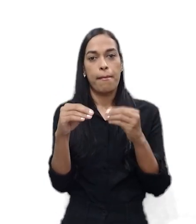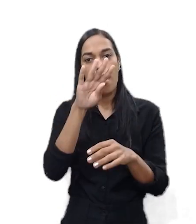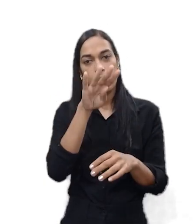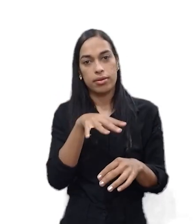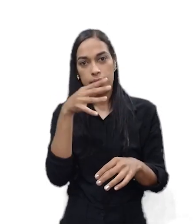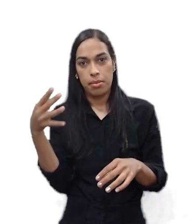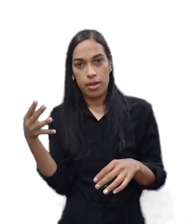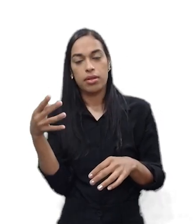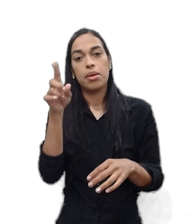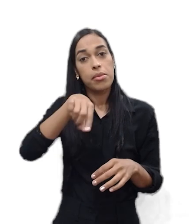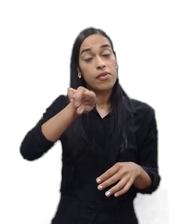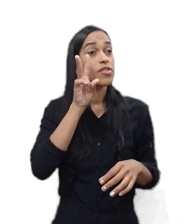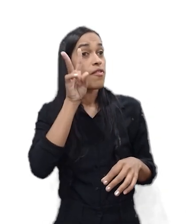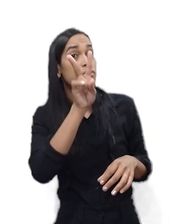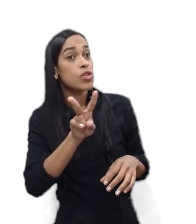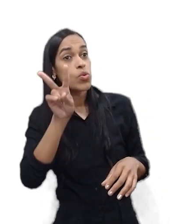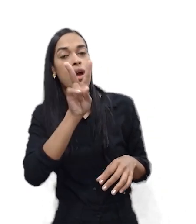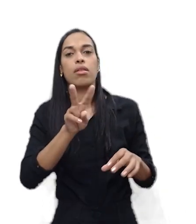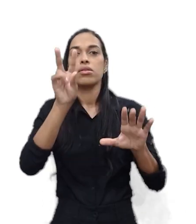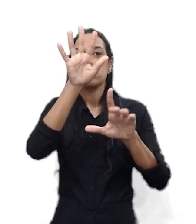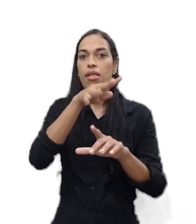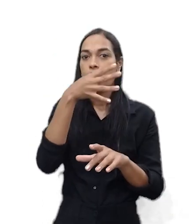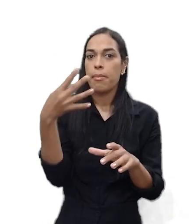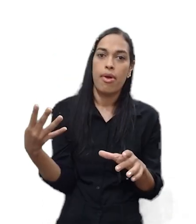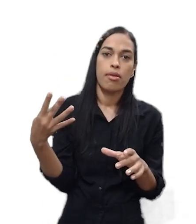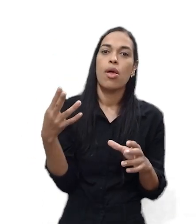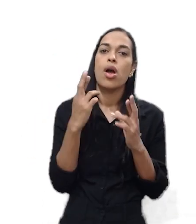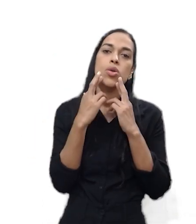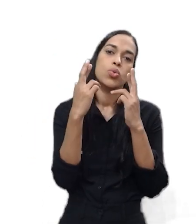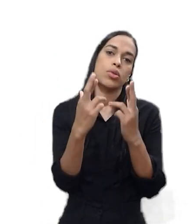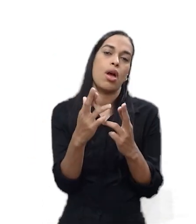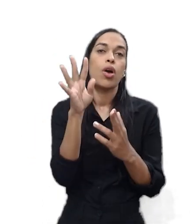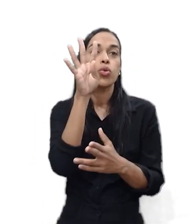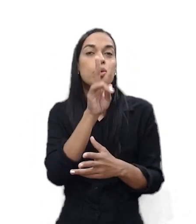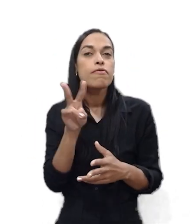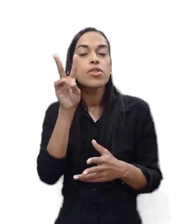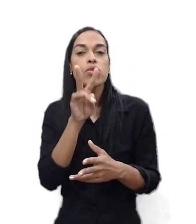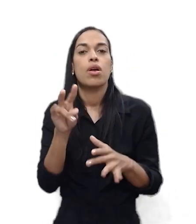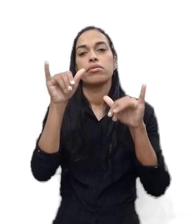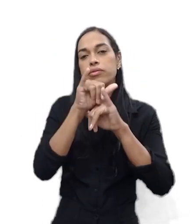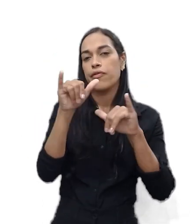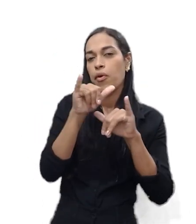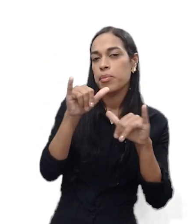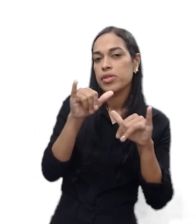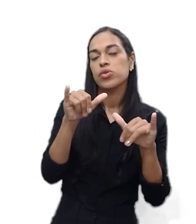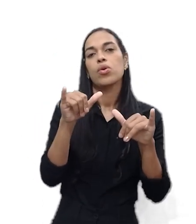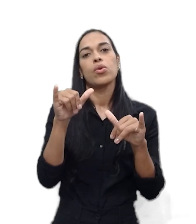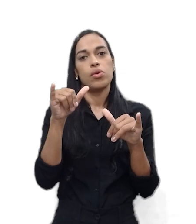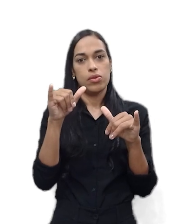tabela. Para você visualizar essa tabela como ficou e visualizar os dados, né, os